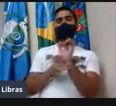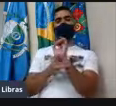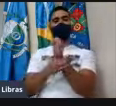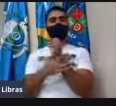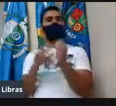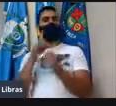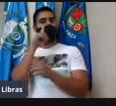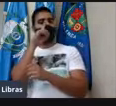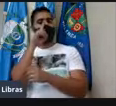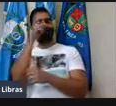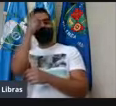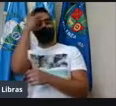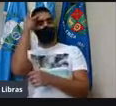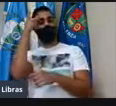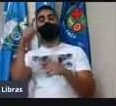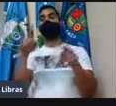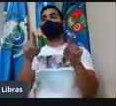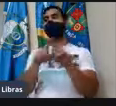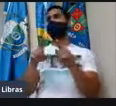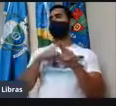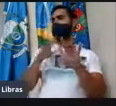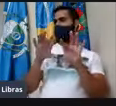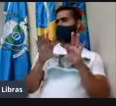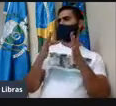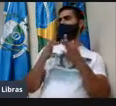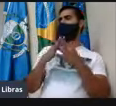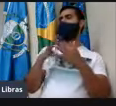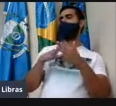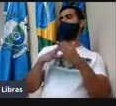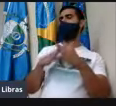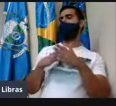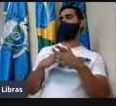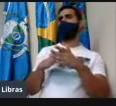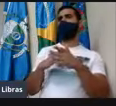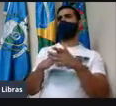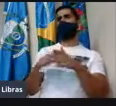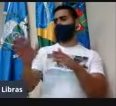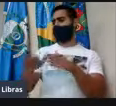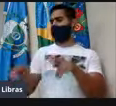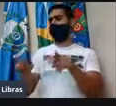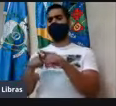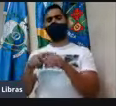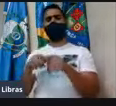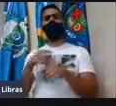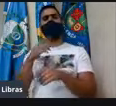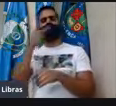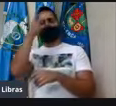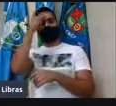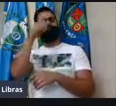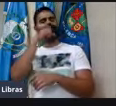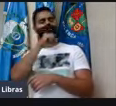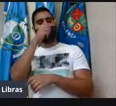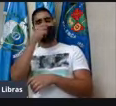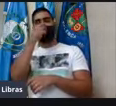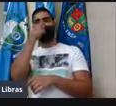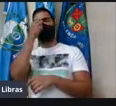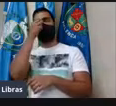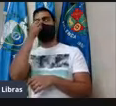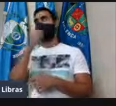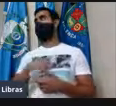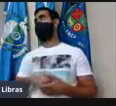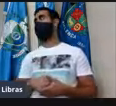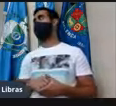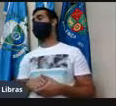moradores. Cabe ressaltar que ali residem muitas famílias com idosos e crianças, que aumenta ainda mais o risco de acidente. Sala das sessões, 15 de outubro, vereador Pedro